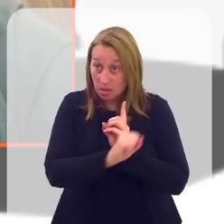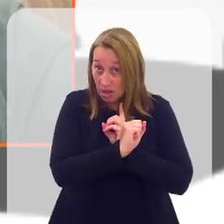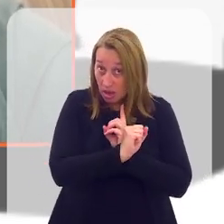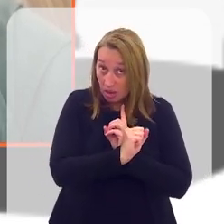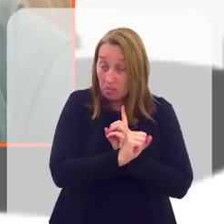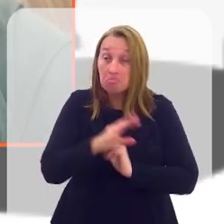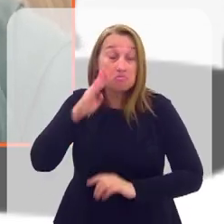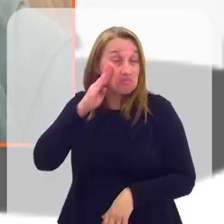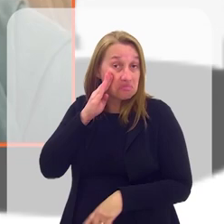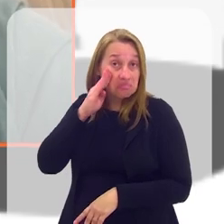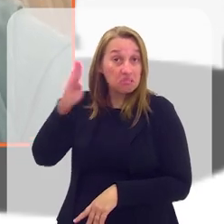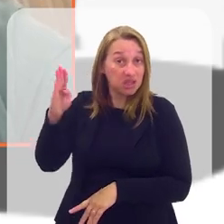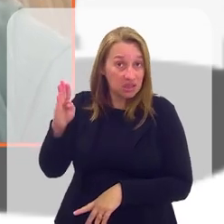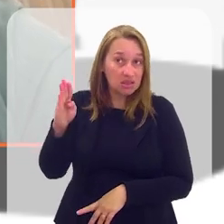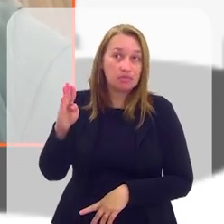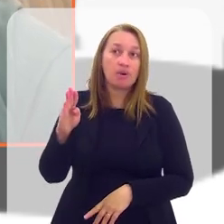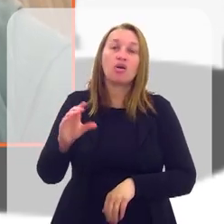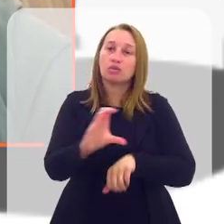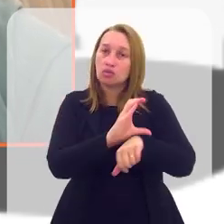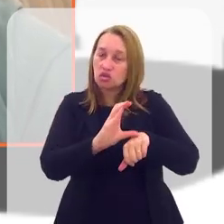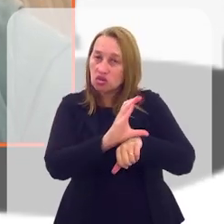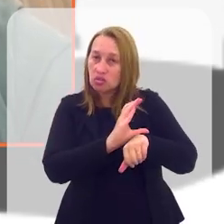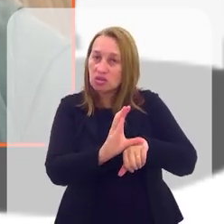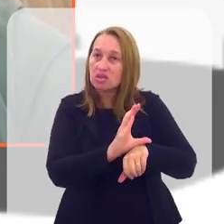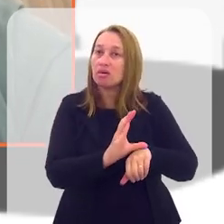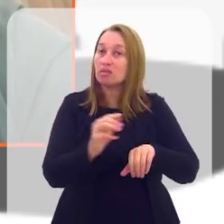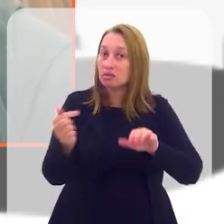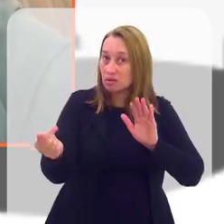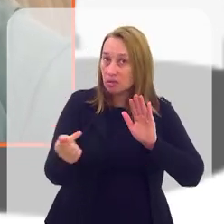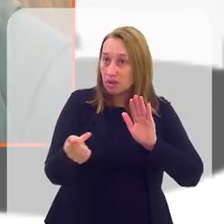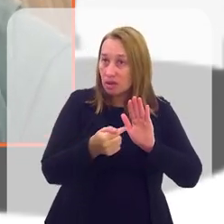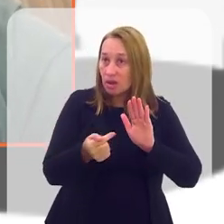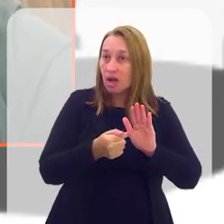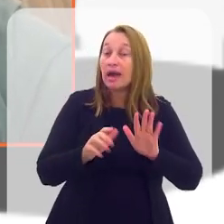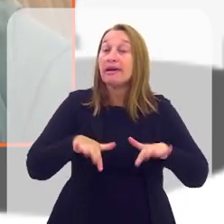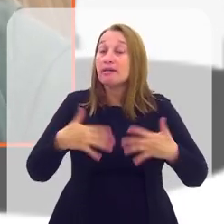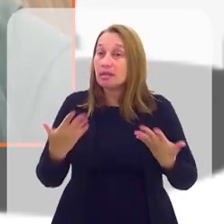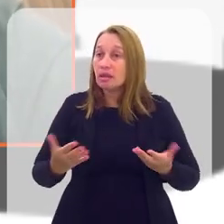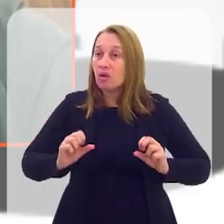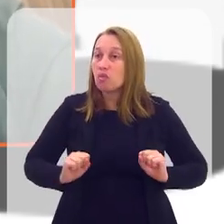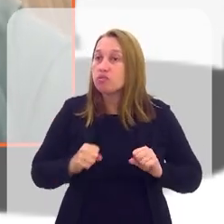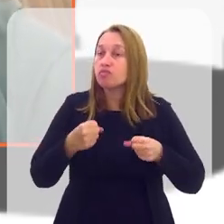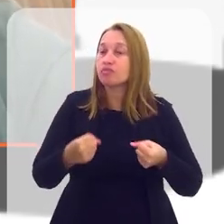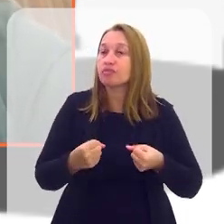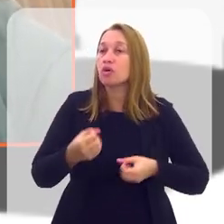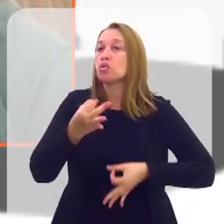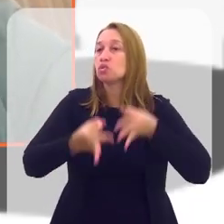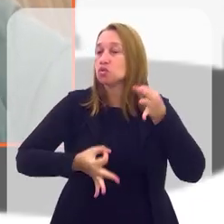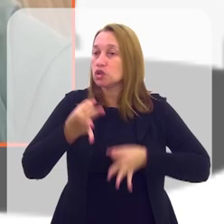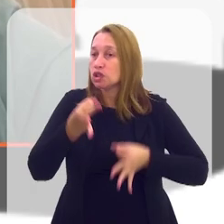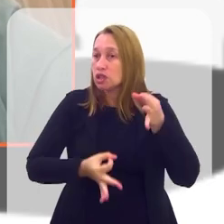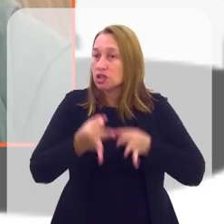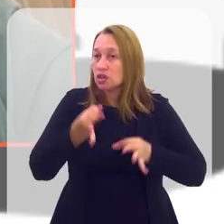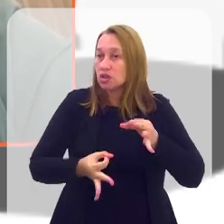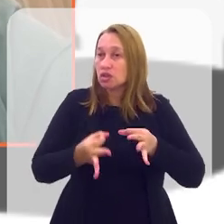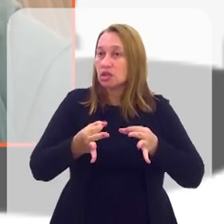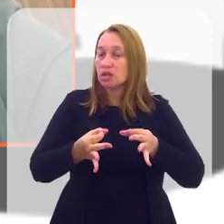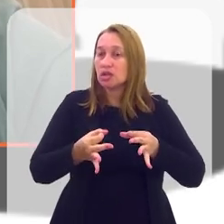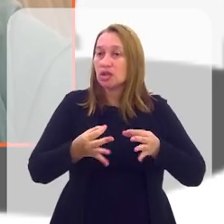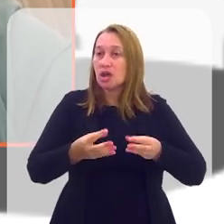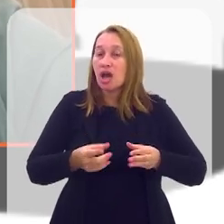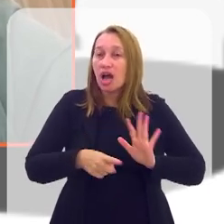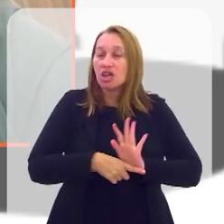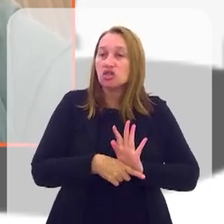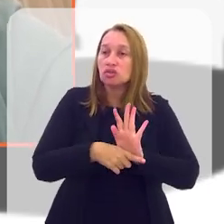direito social e fundamental previsto constitucionalmente. Então, também por força jurídica,